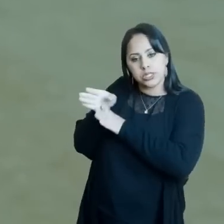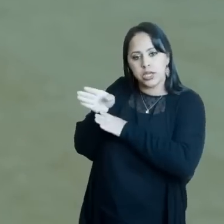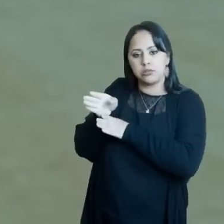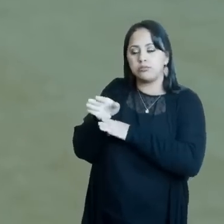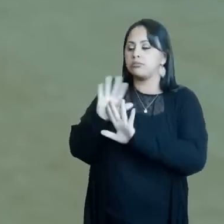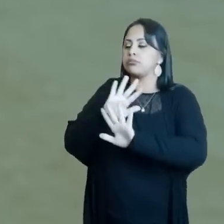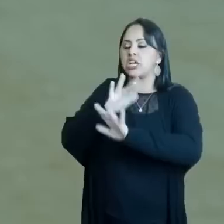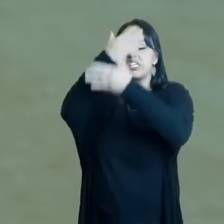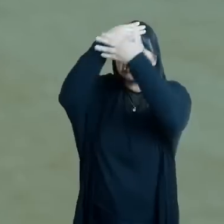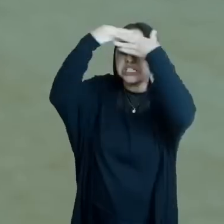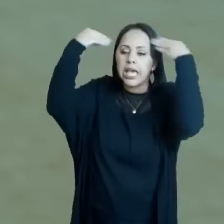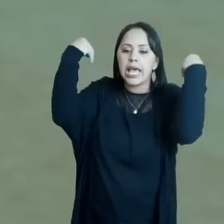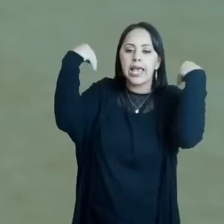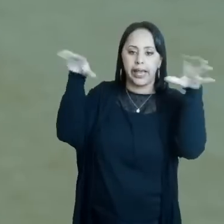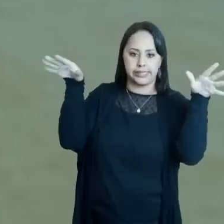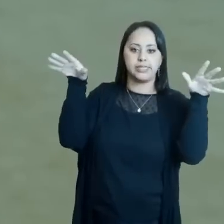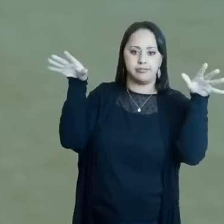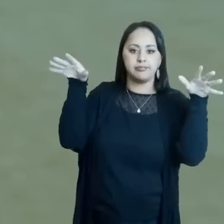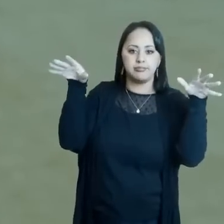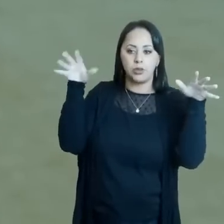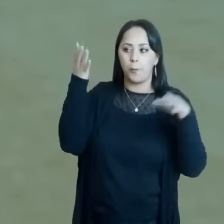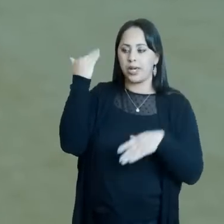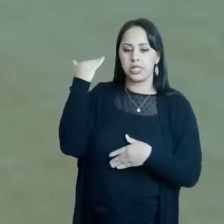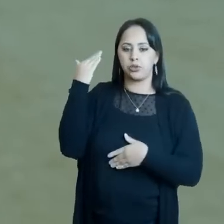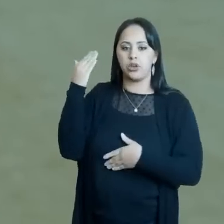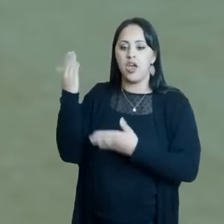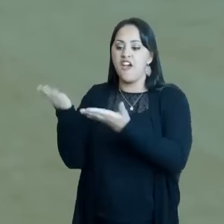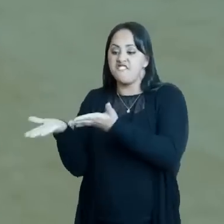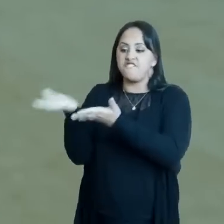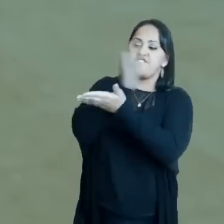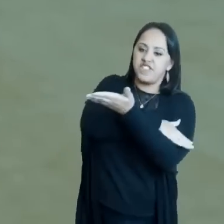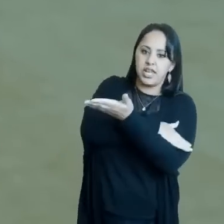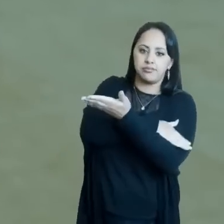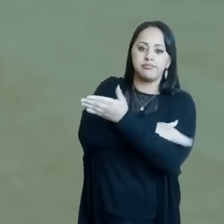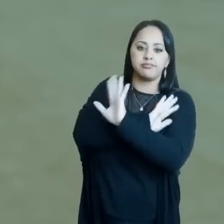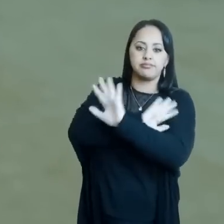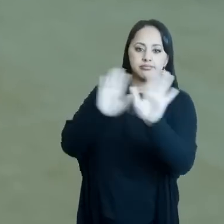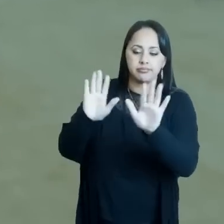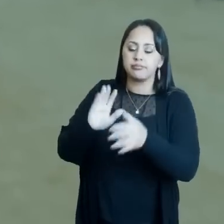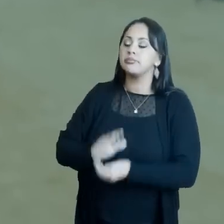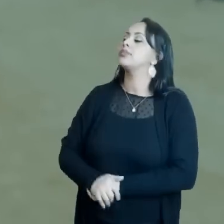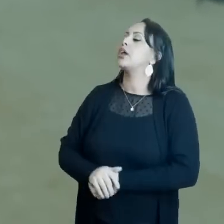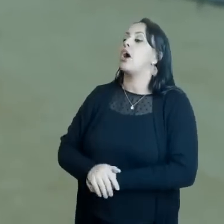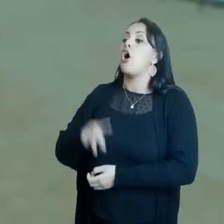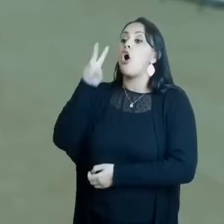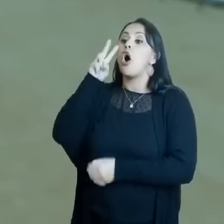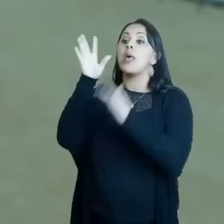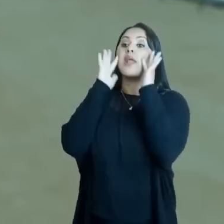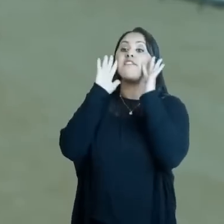vira a página, para de ficar olhando para sua dívida nesse momento. Para de ficar olhando para sua dívida, olha para frente, olha para aquilo que você quer.